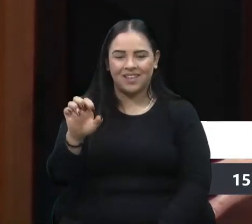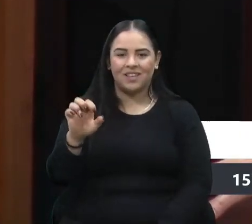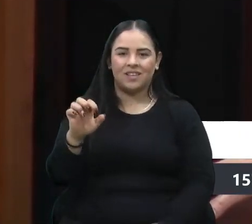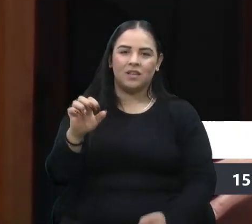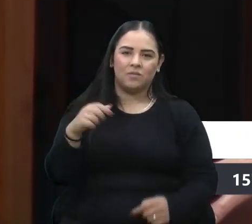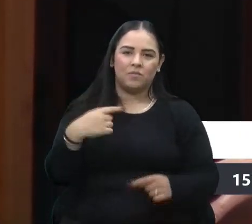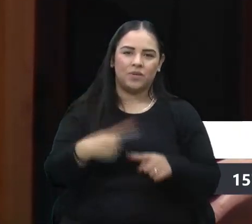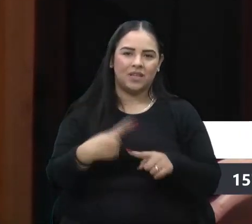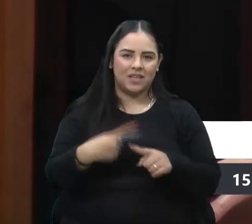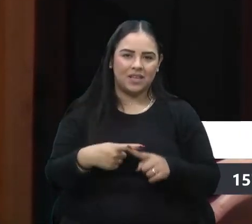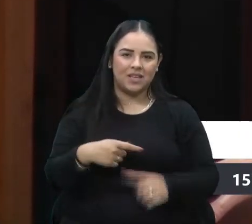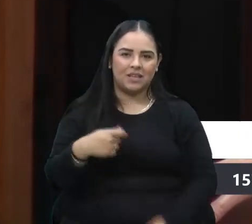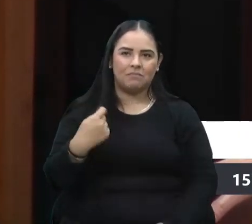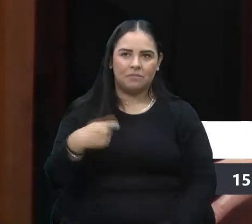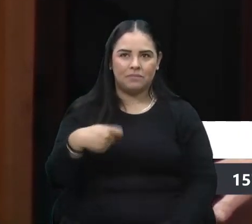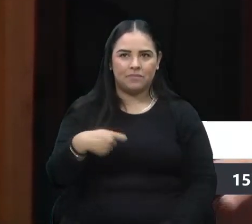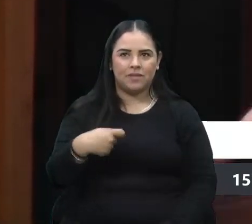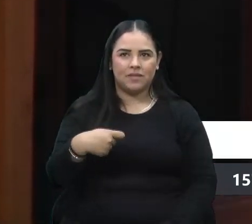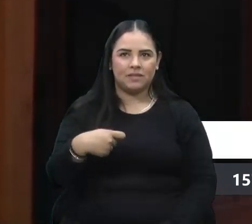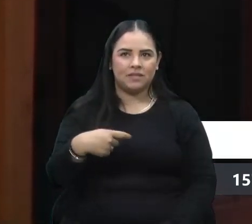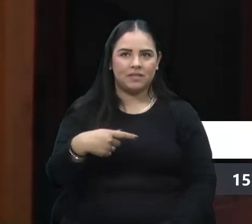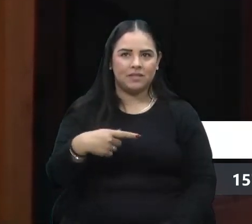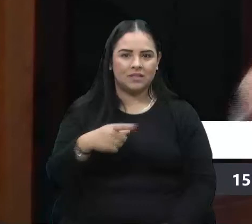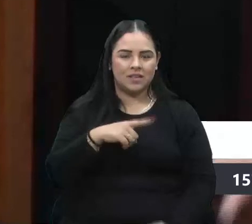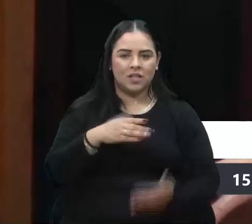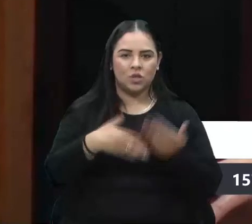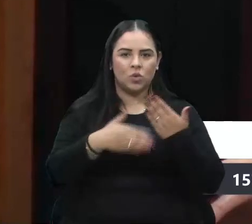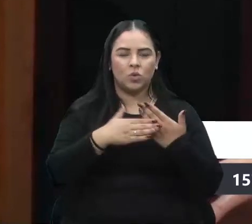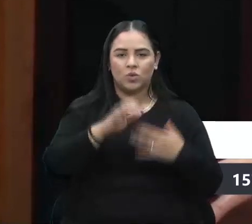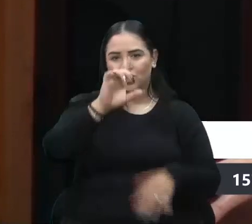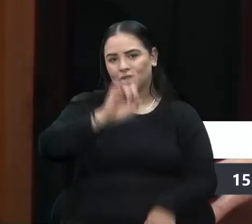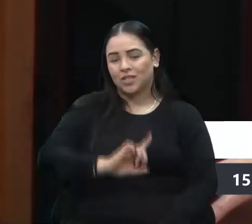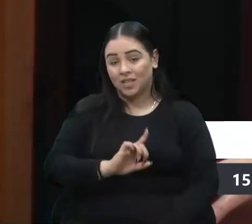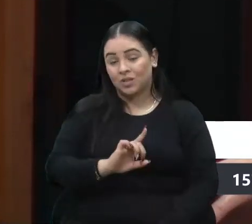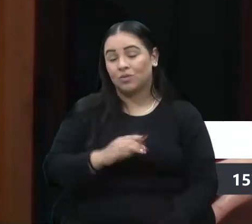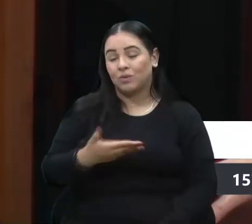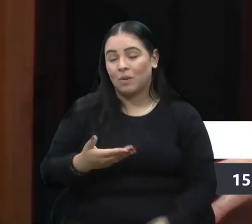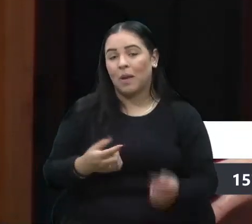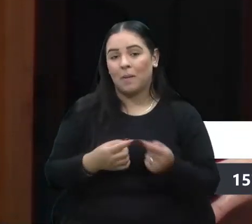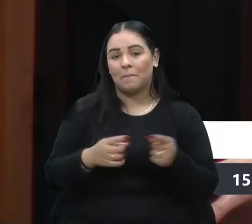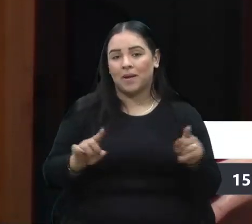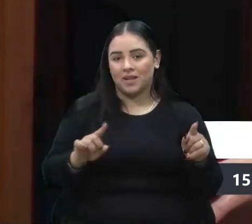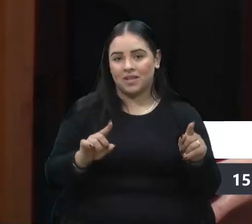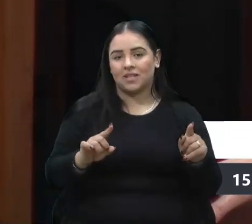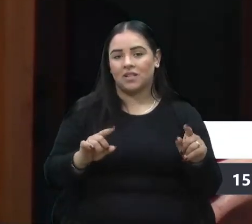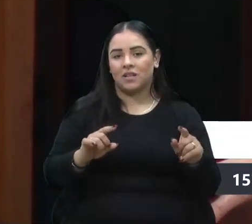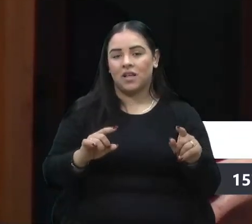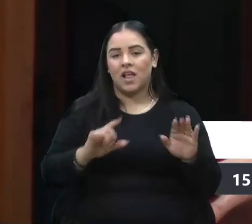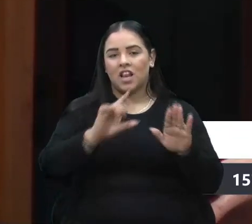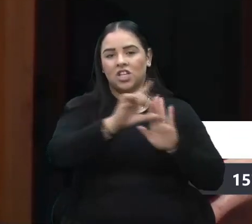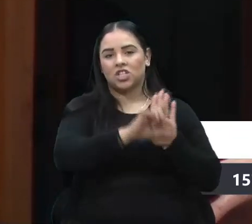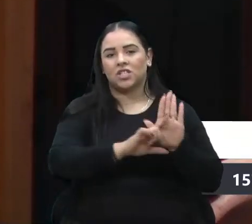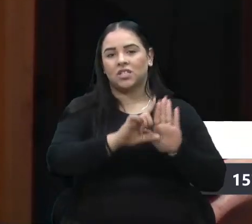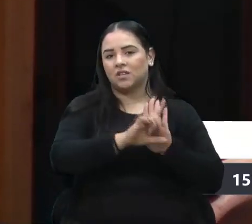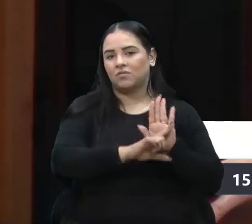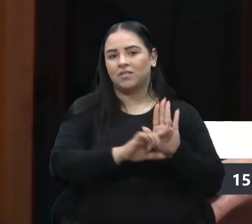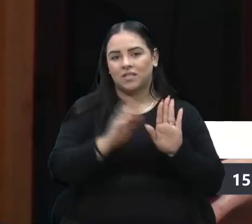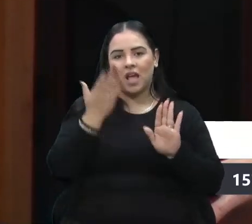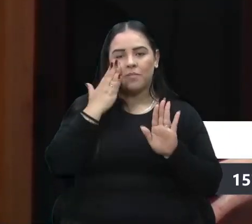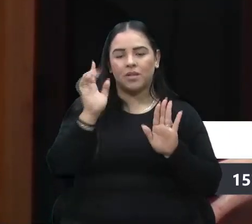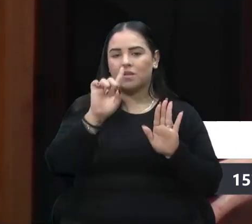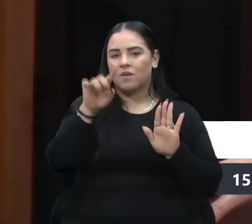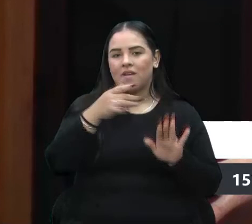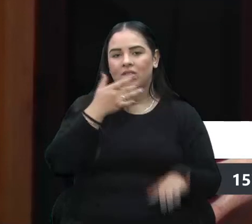discricionário devia ser pô eu devia ser todo mundo tem o direito mas conforme a nossa legislação mas não é assim né